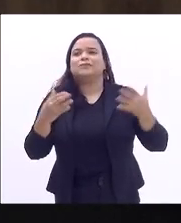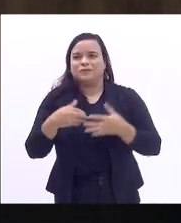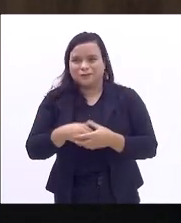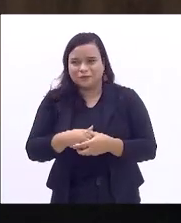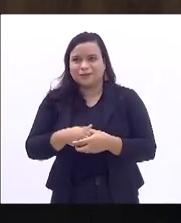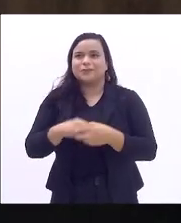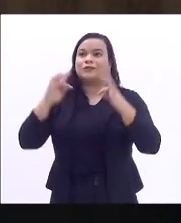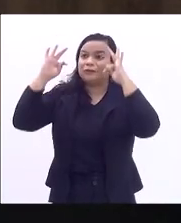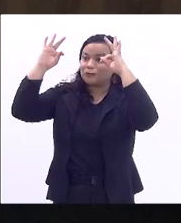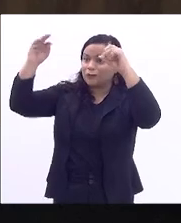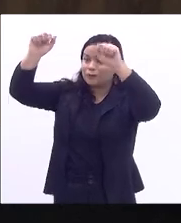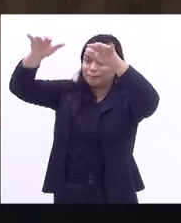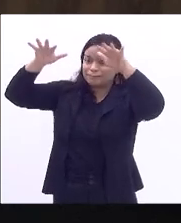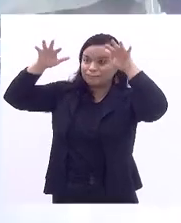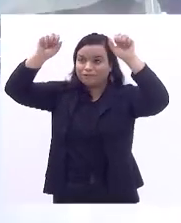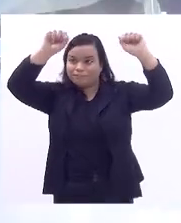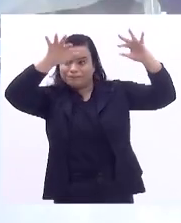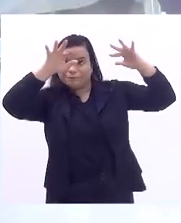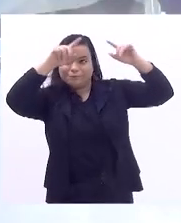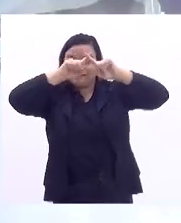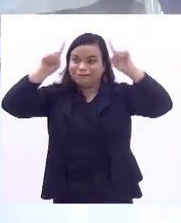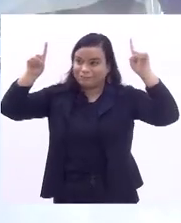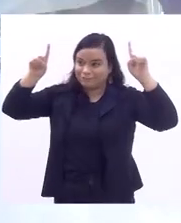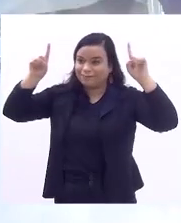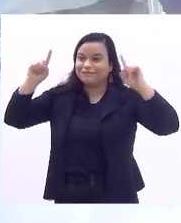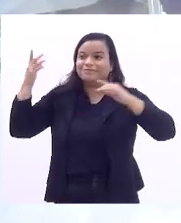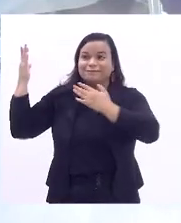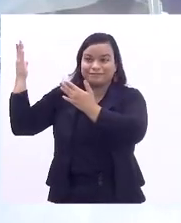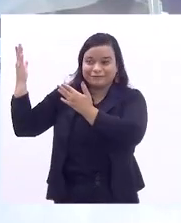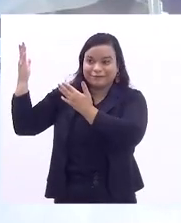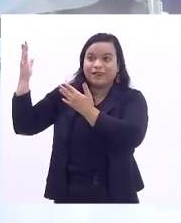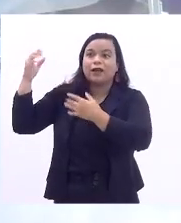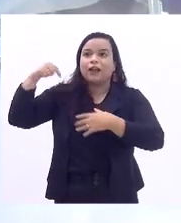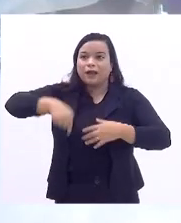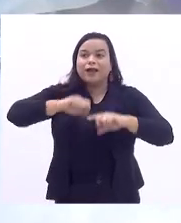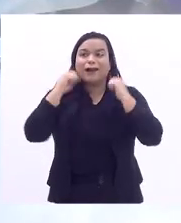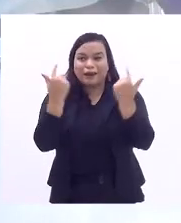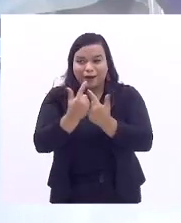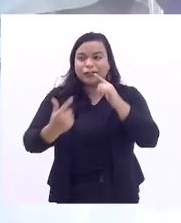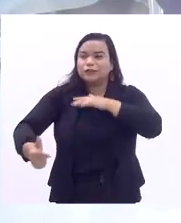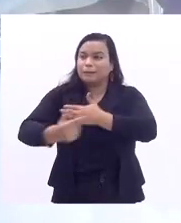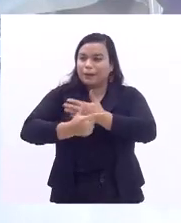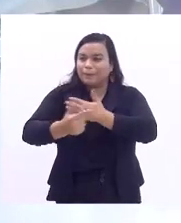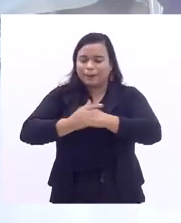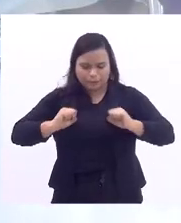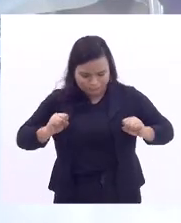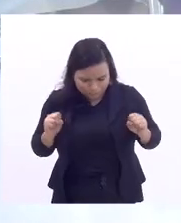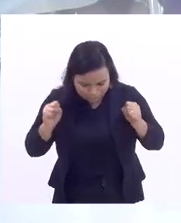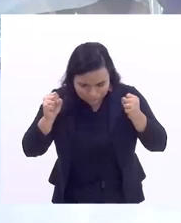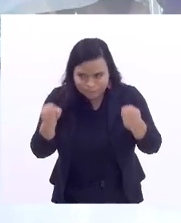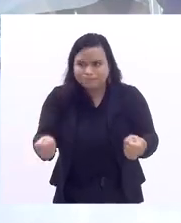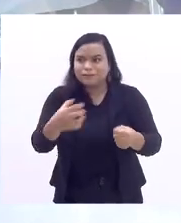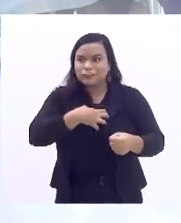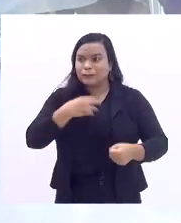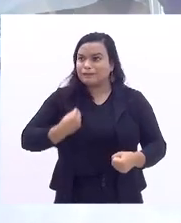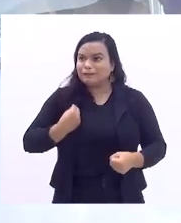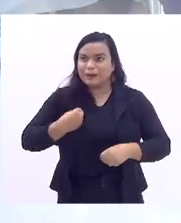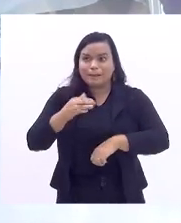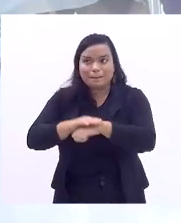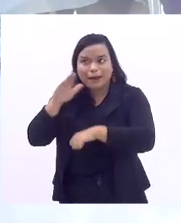que estão nas nossas Galerias essa casa faz o seu papel de uma forma mais